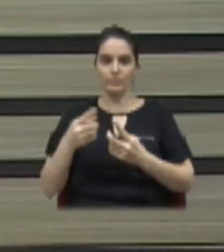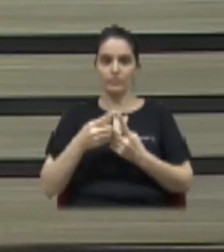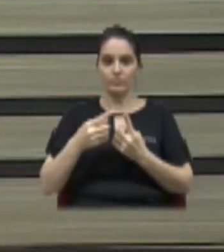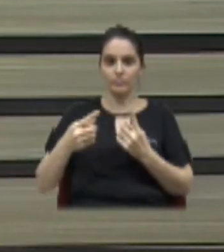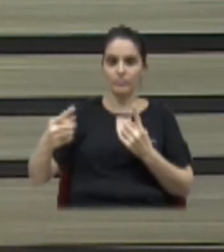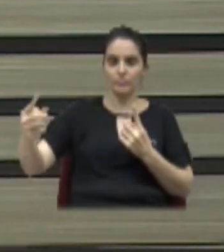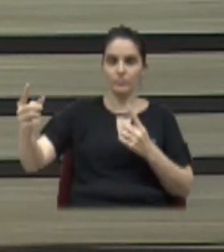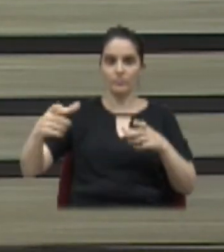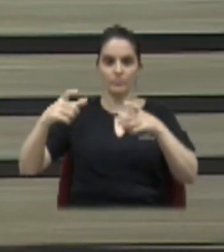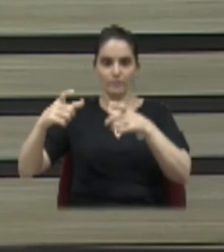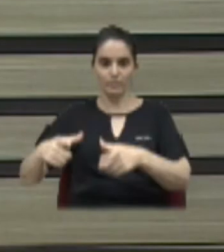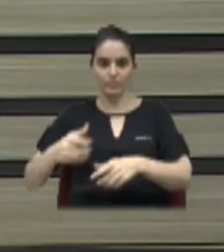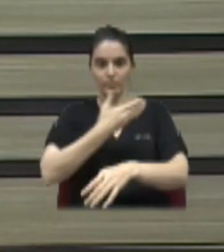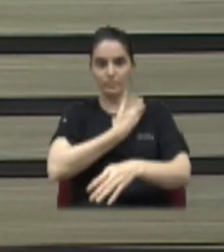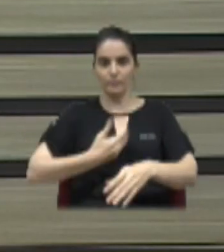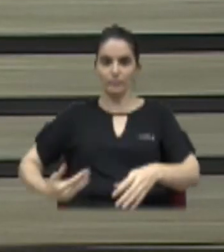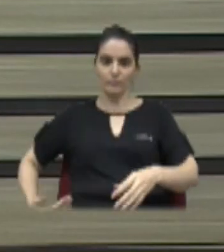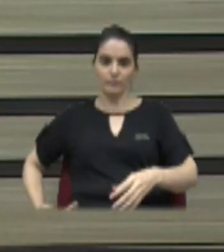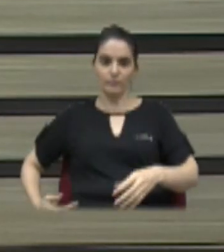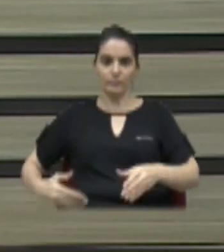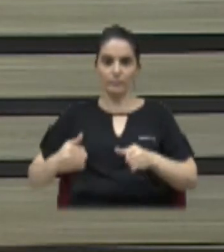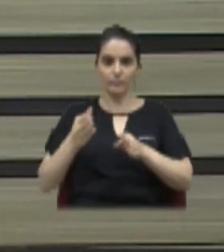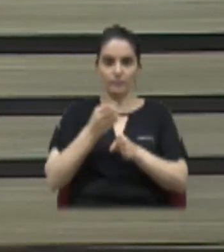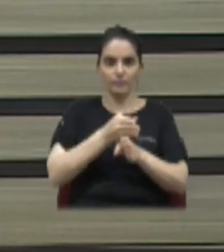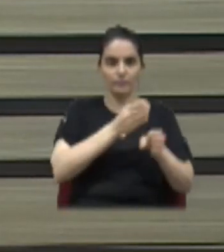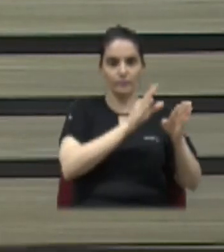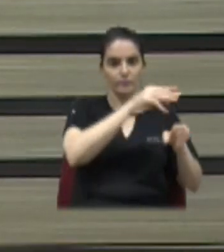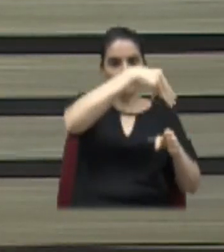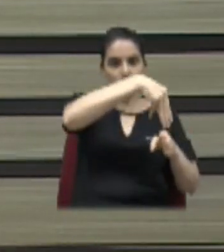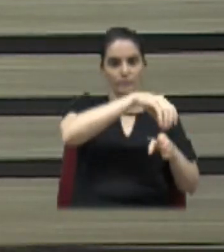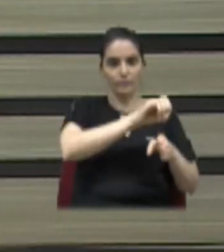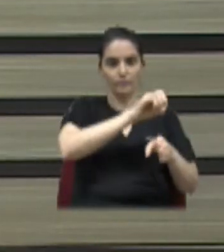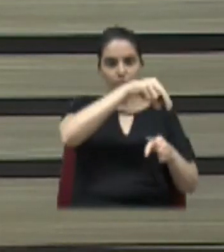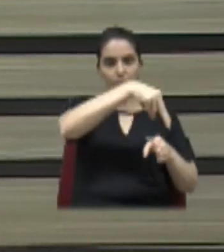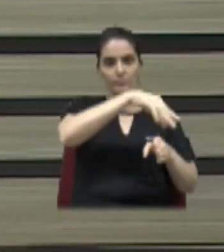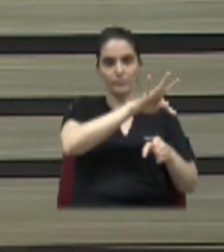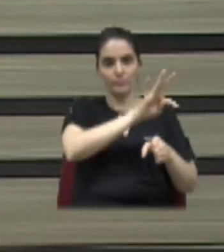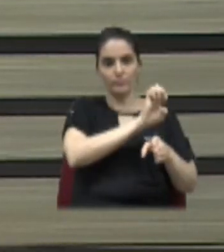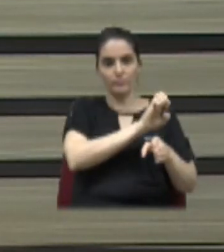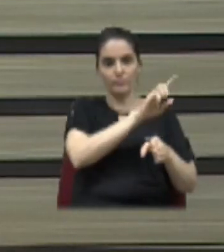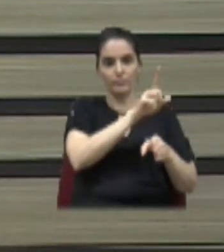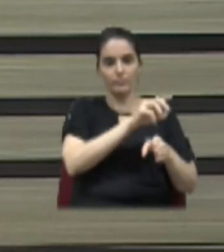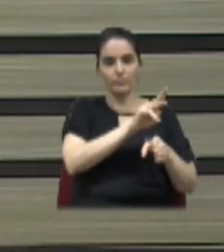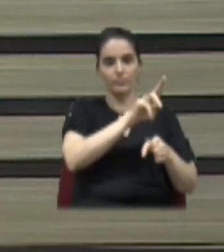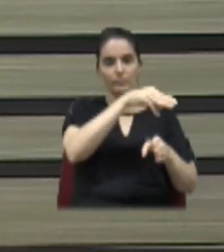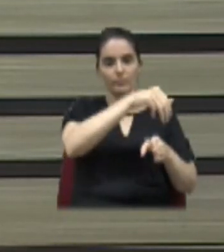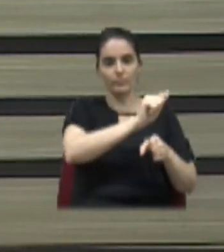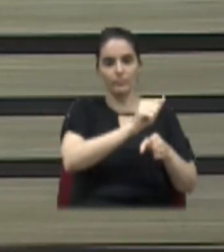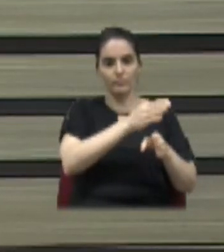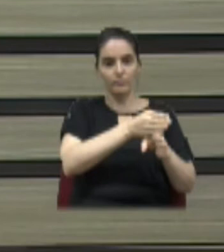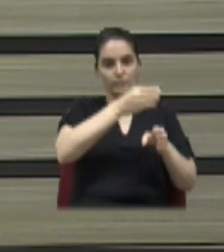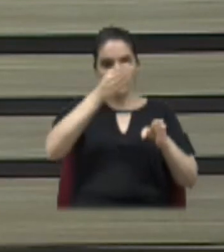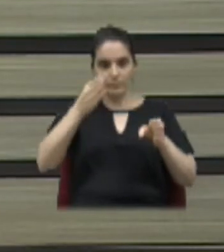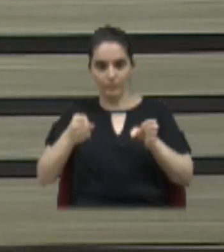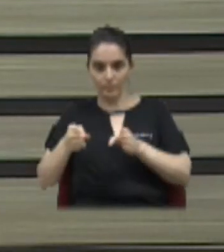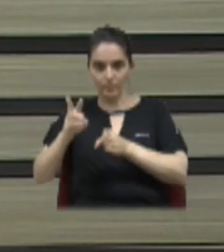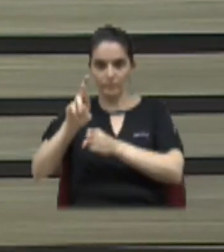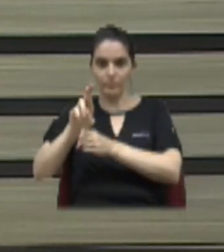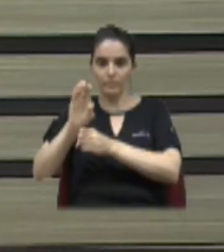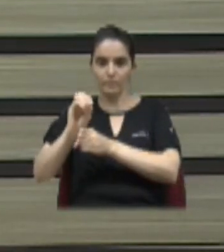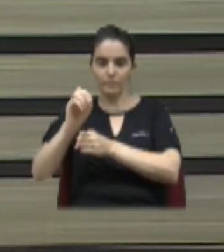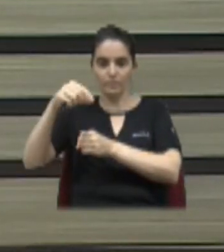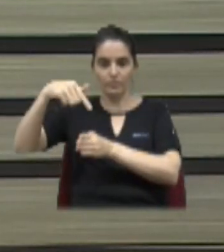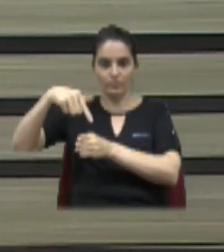dispõe sobre a denominação de prolongamento de vias públicas localizada entre os loteamentos denominados Jardim